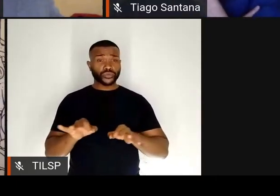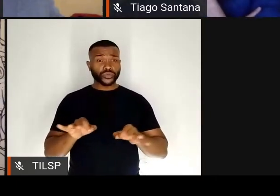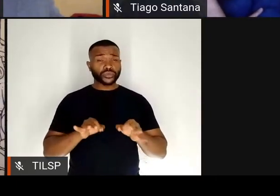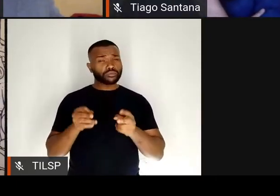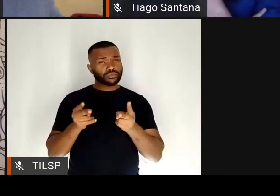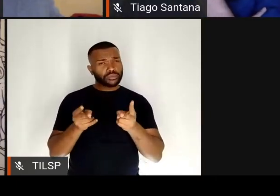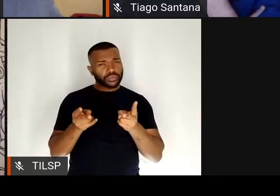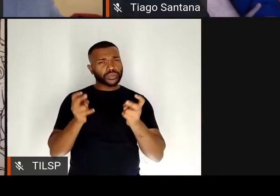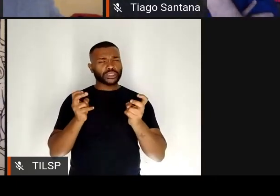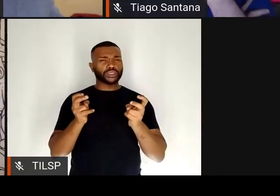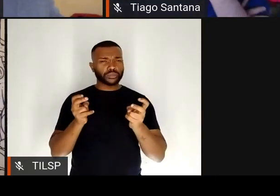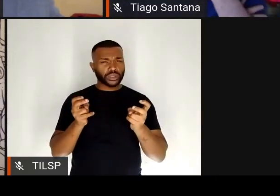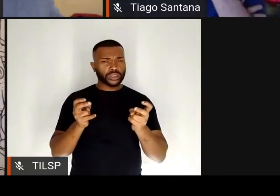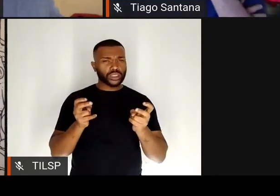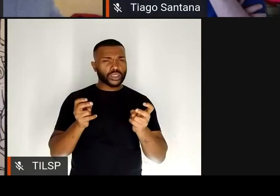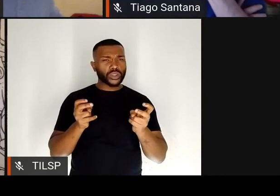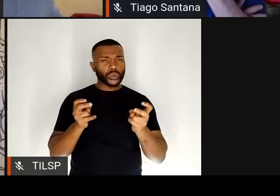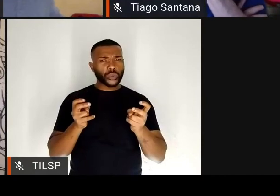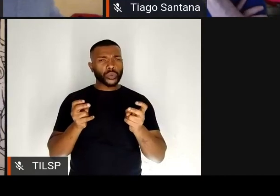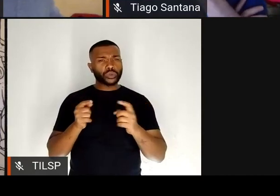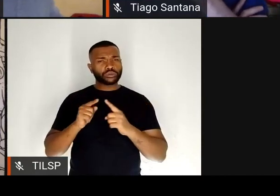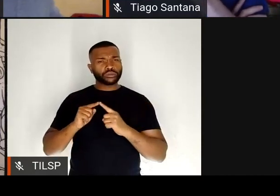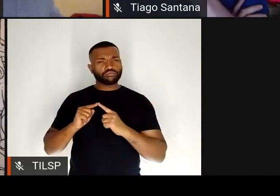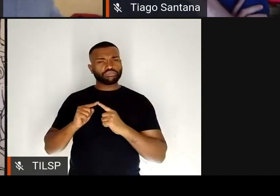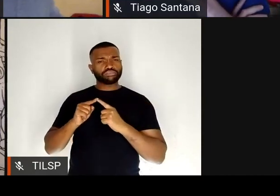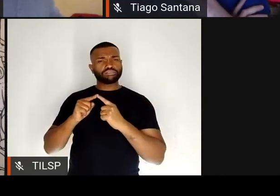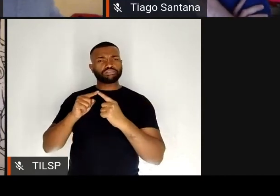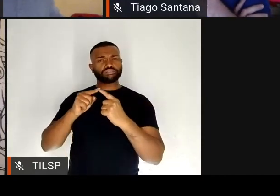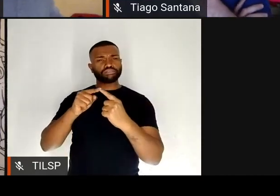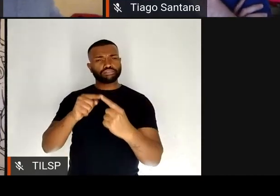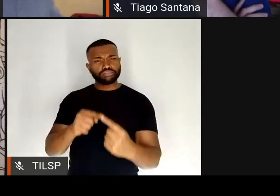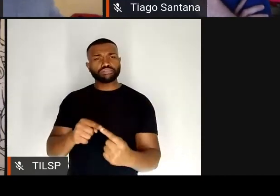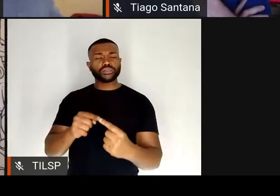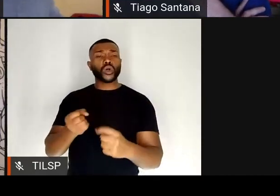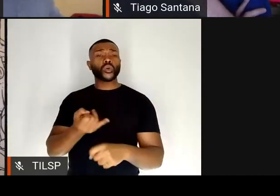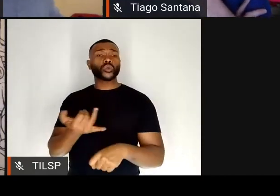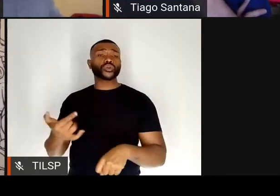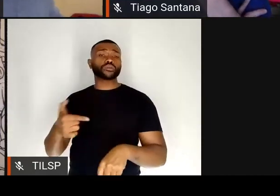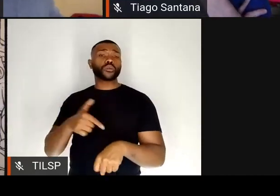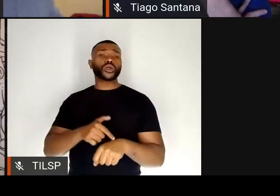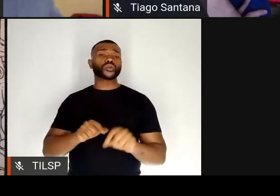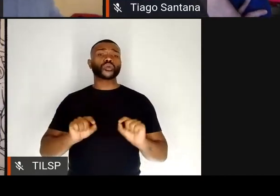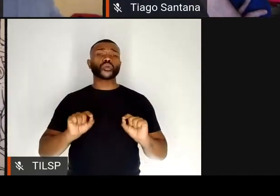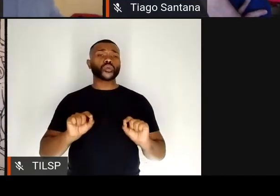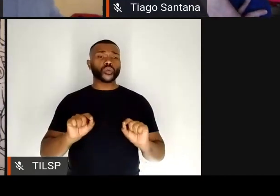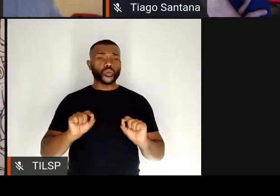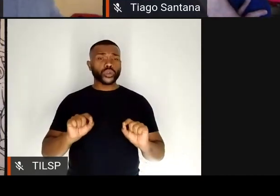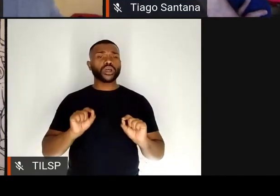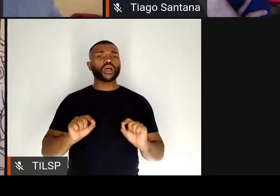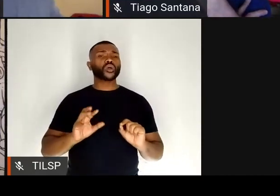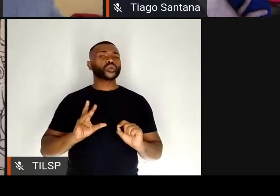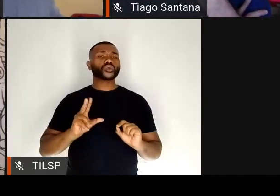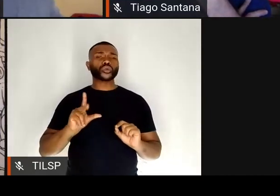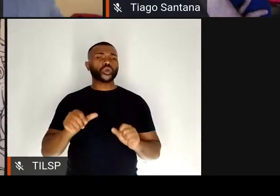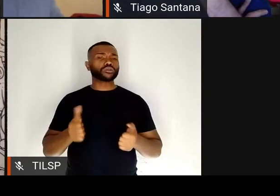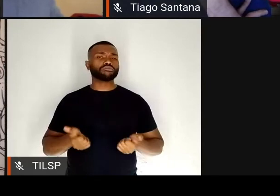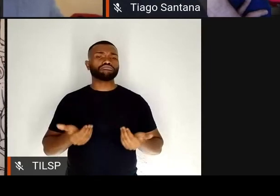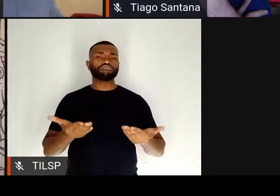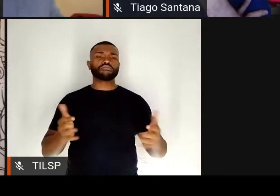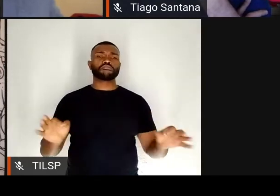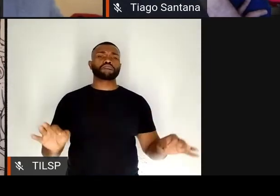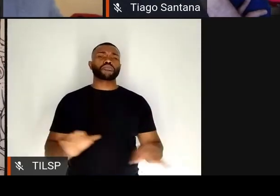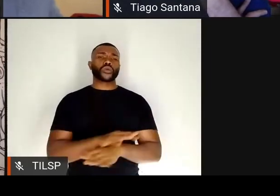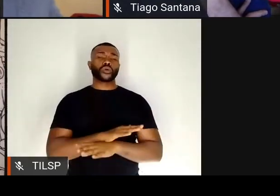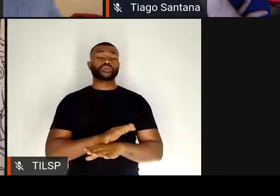percepção, né, um pouco sermos condicionados em alguns momentos a considerar que está tudo dado, né? Quando,